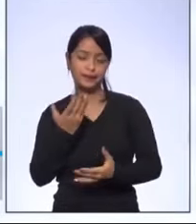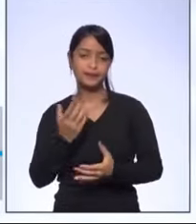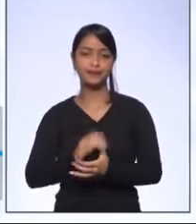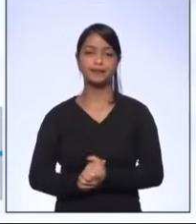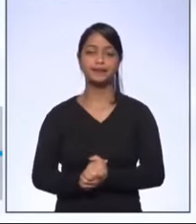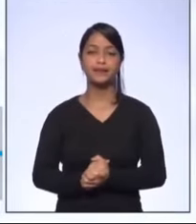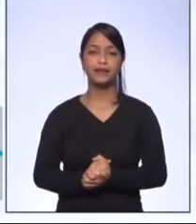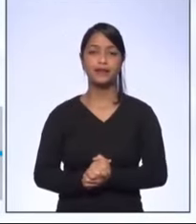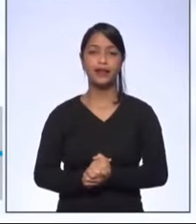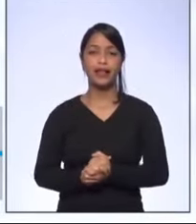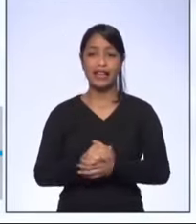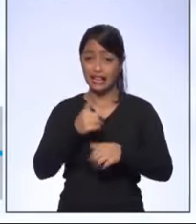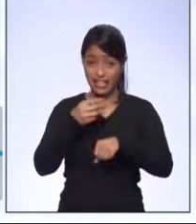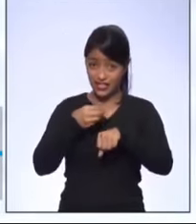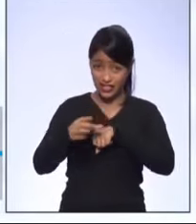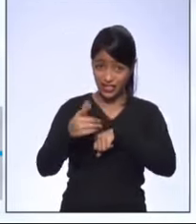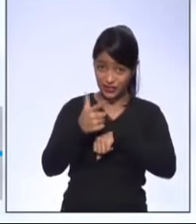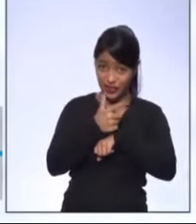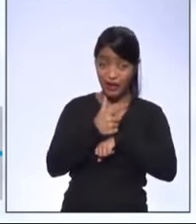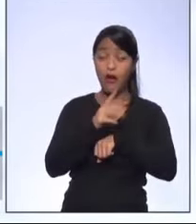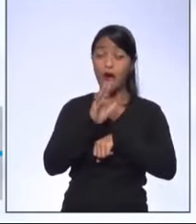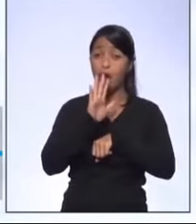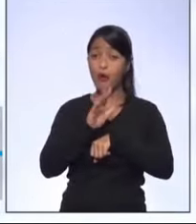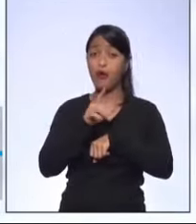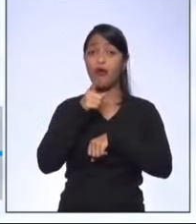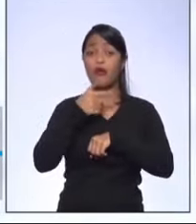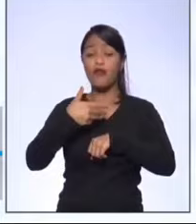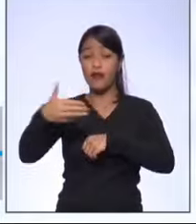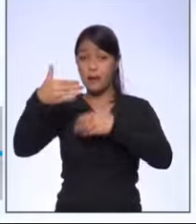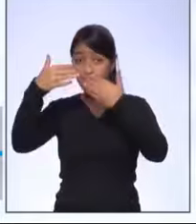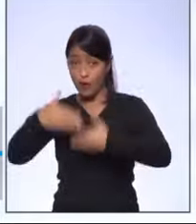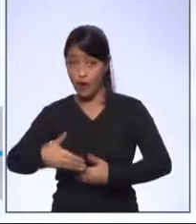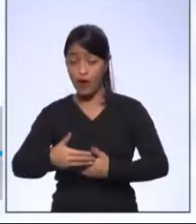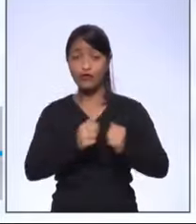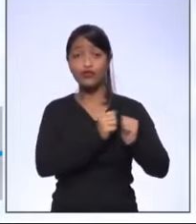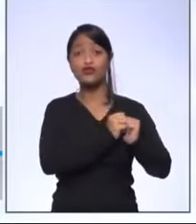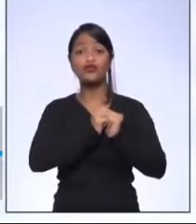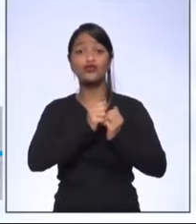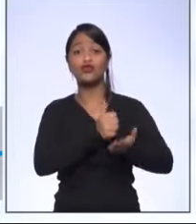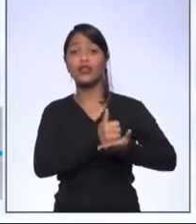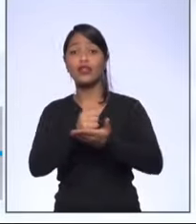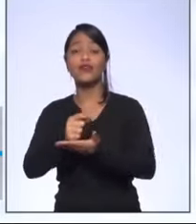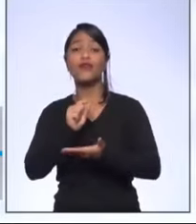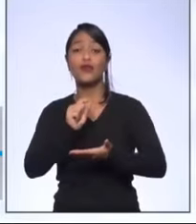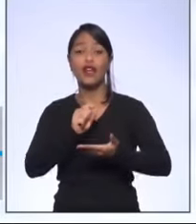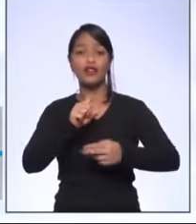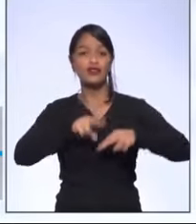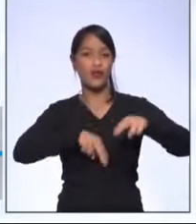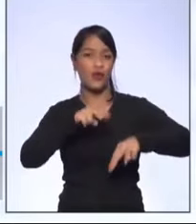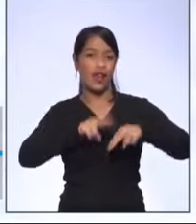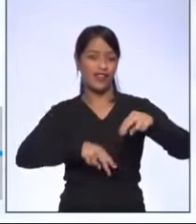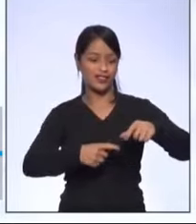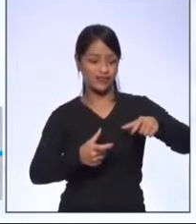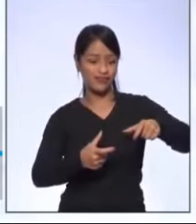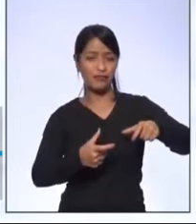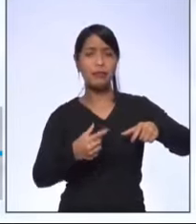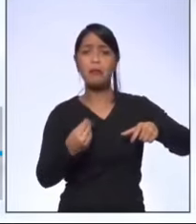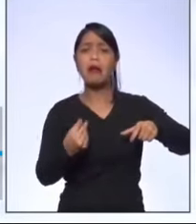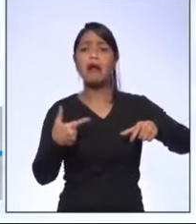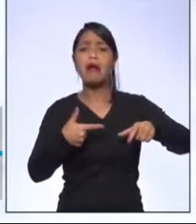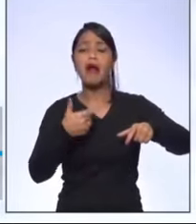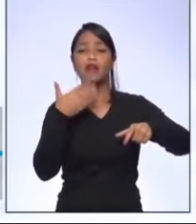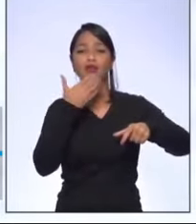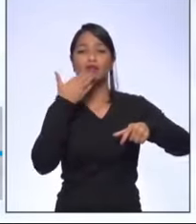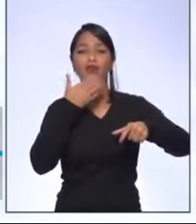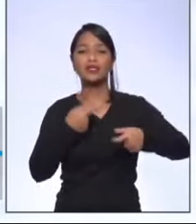deram essa dica, eu já vou dar agora. Leva uma barrinha de chocolate. Por que leva uma barrinha de chocolate? Você está jogando açúcar para a corrente sanguínea